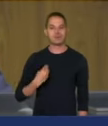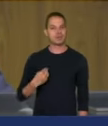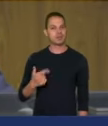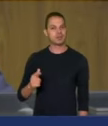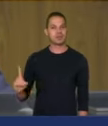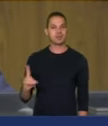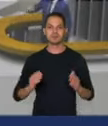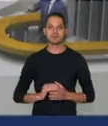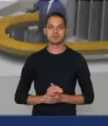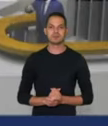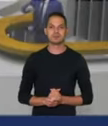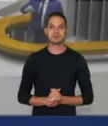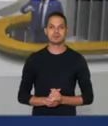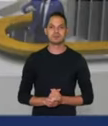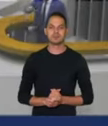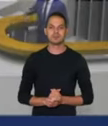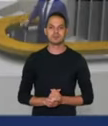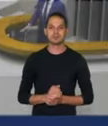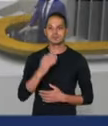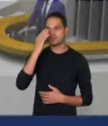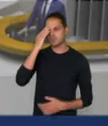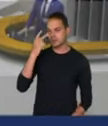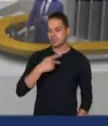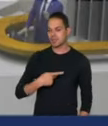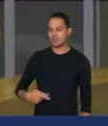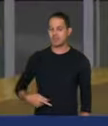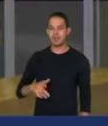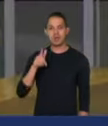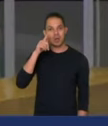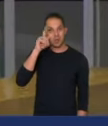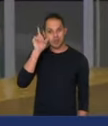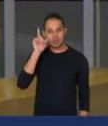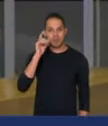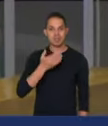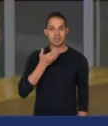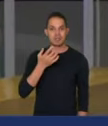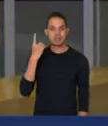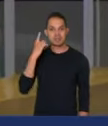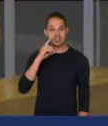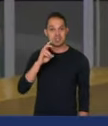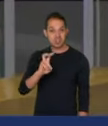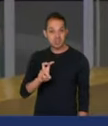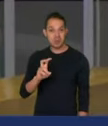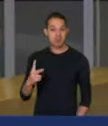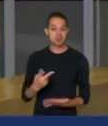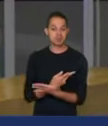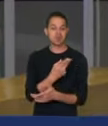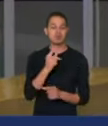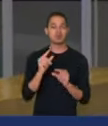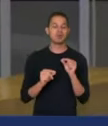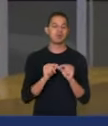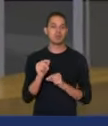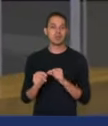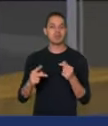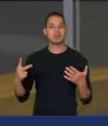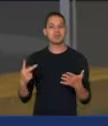Deputado Carlos Jordi. Obrigado, senhor presidente. Bom, ontem, dia 5 de dezembro, nós vimos mais um episódio da